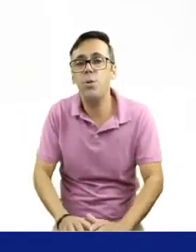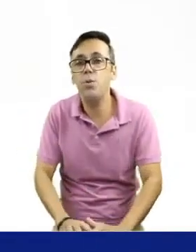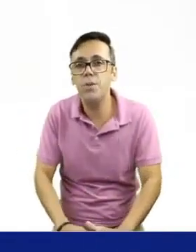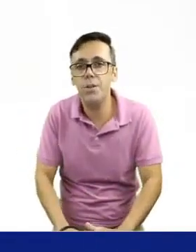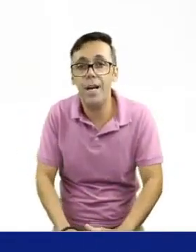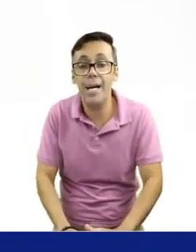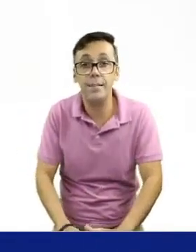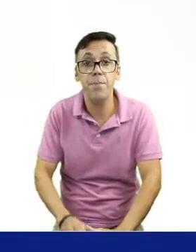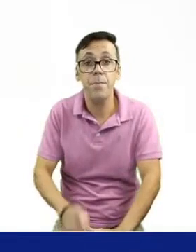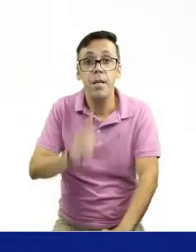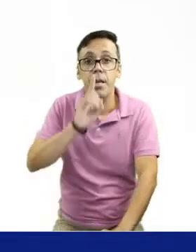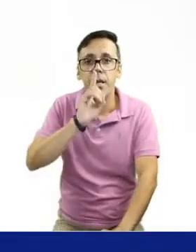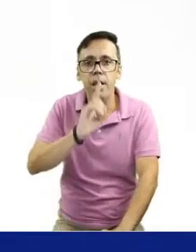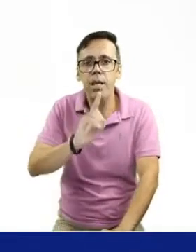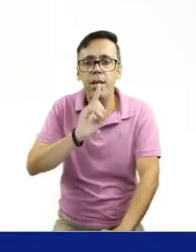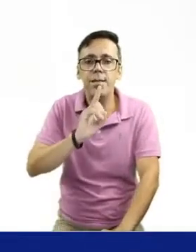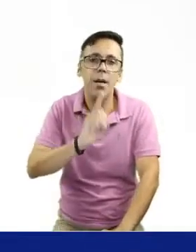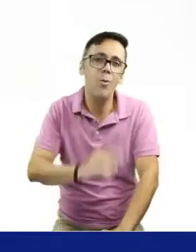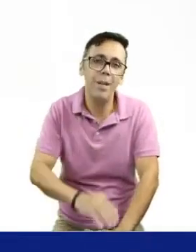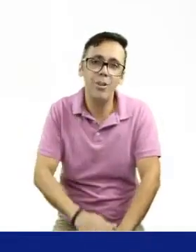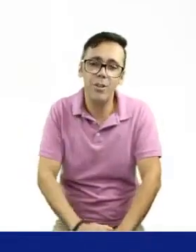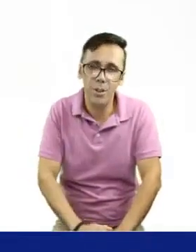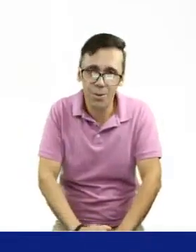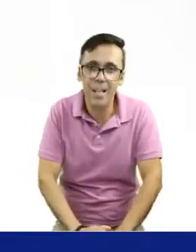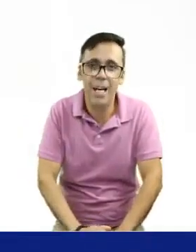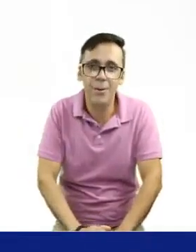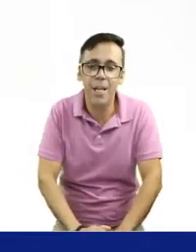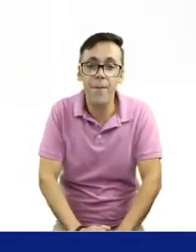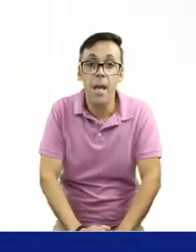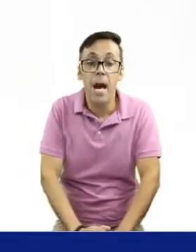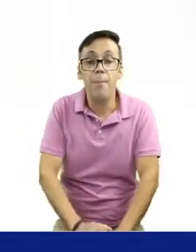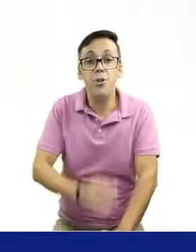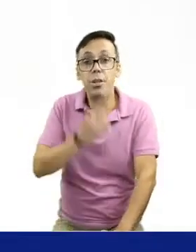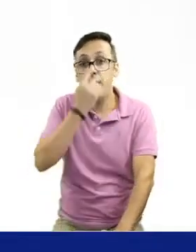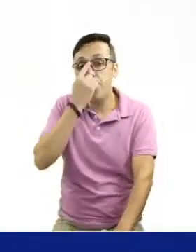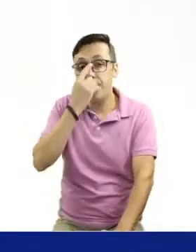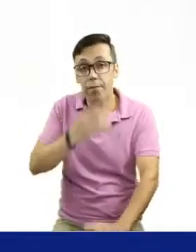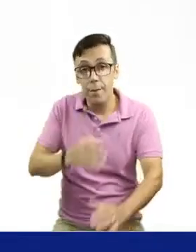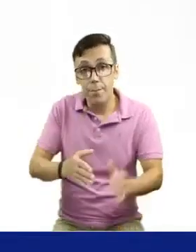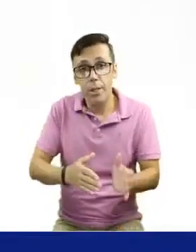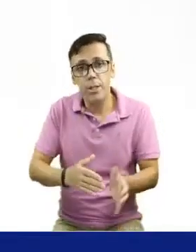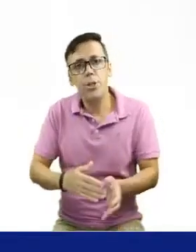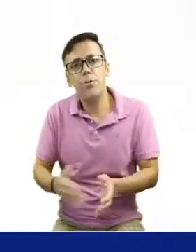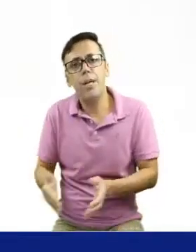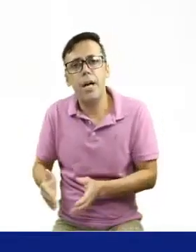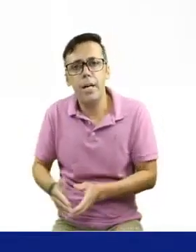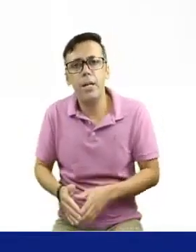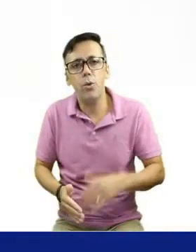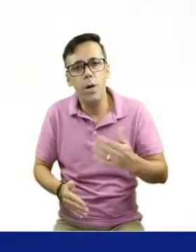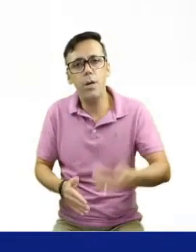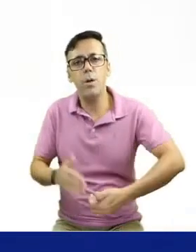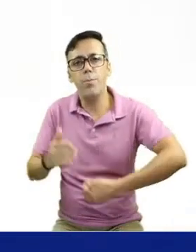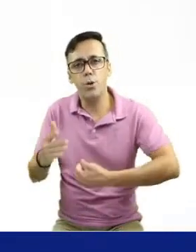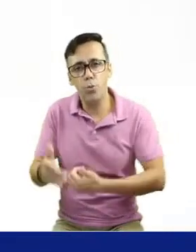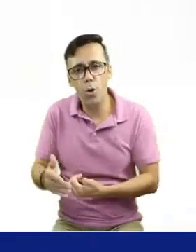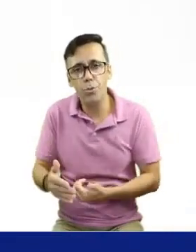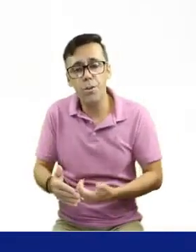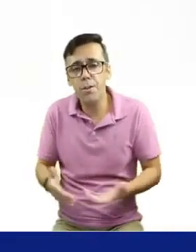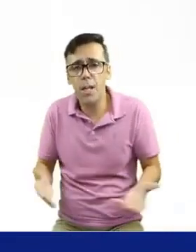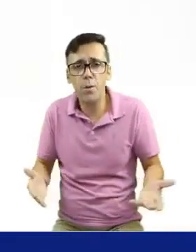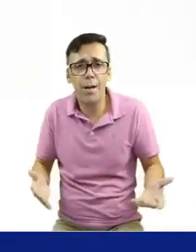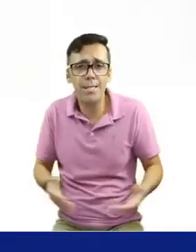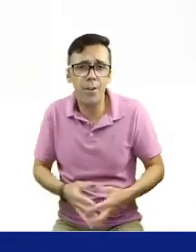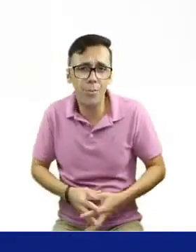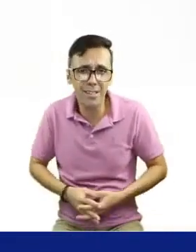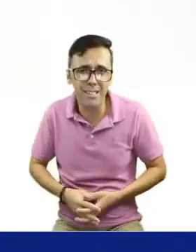em torno de três mil duzentos reais inicialmente o salário quem à medida que você vai progredindo na carreira um ano após